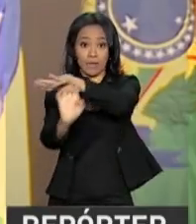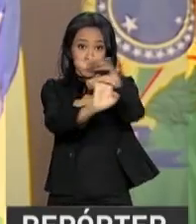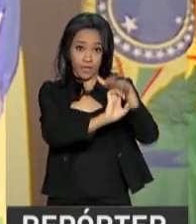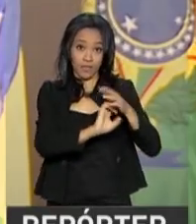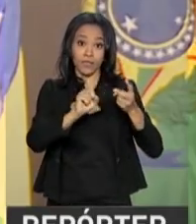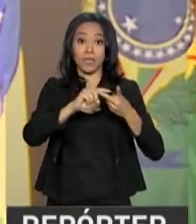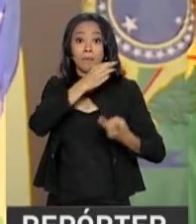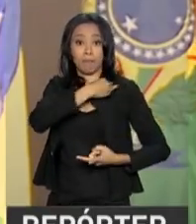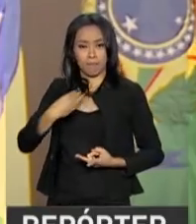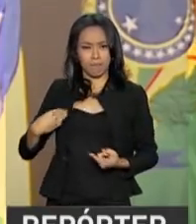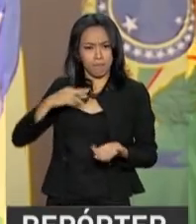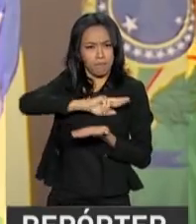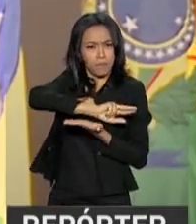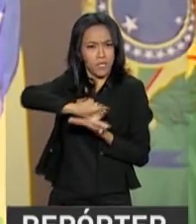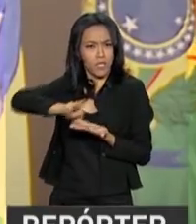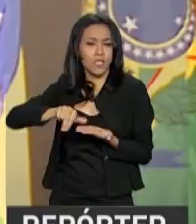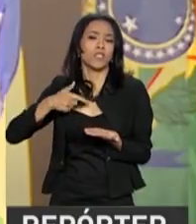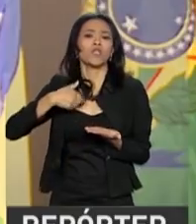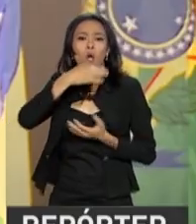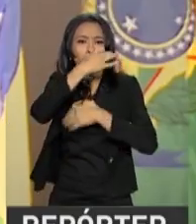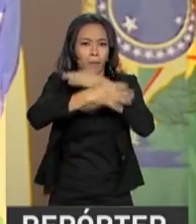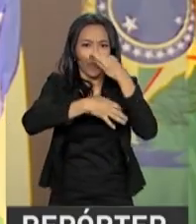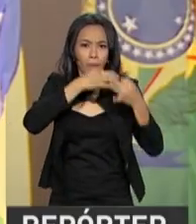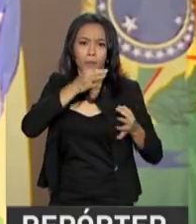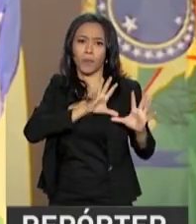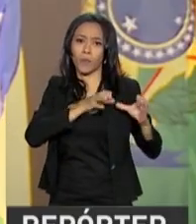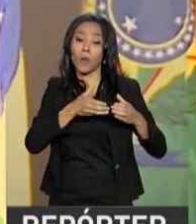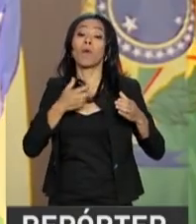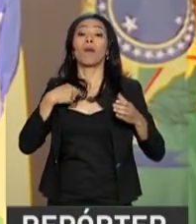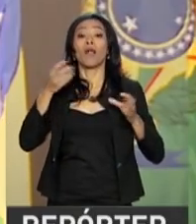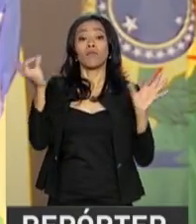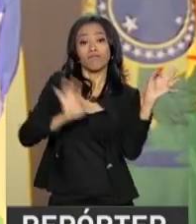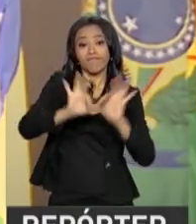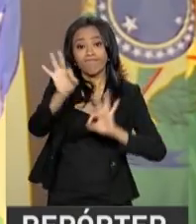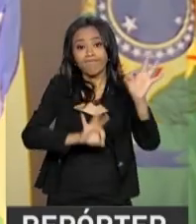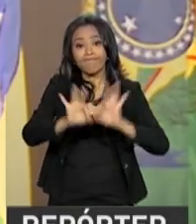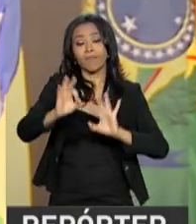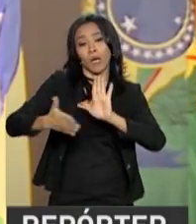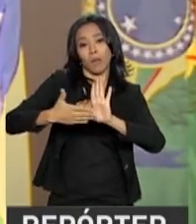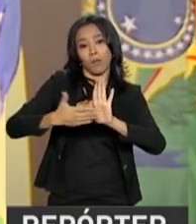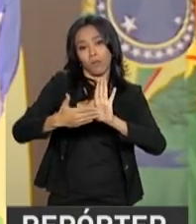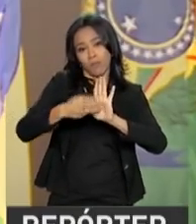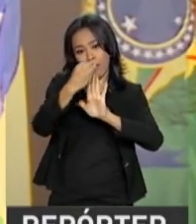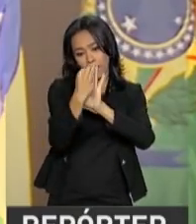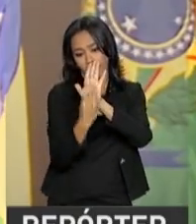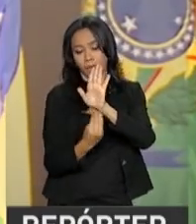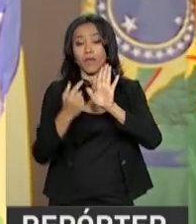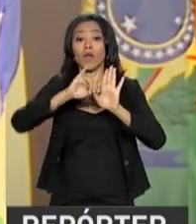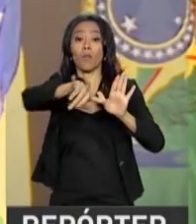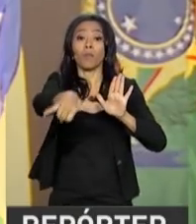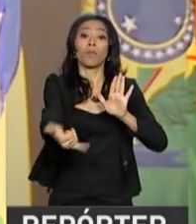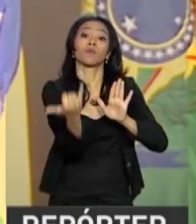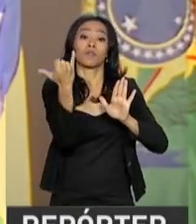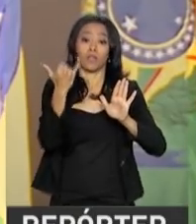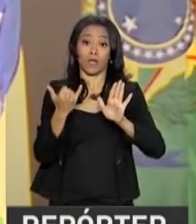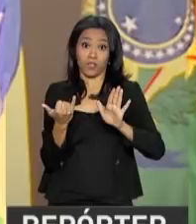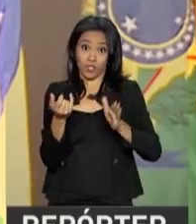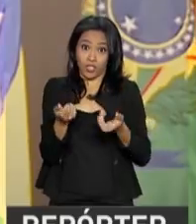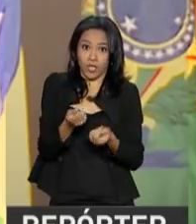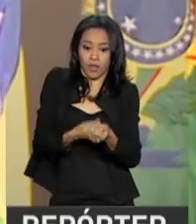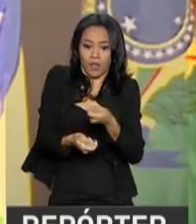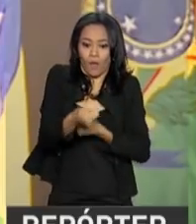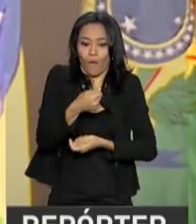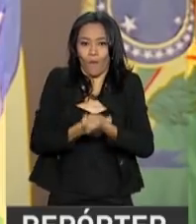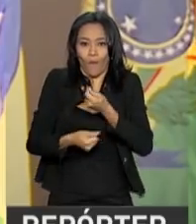ministros e formadores de opinião para examinar nossa agenda de reformas e as grandes oportunidades de negócios que